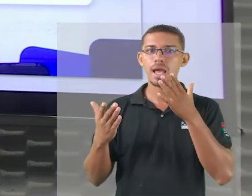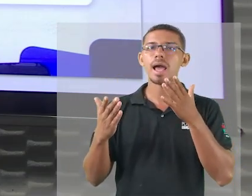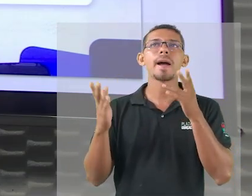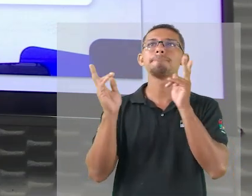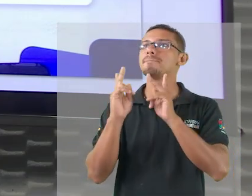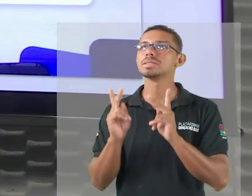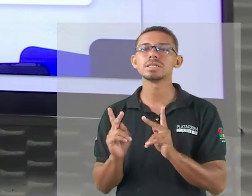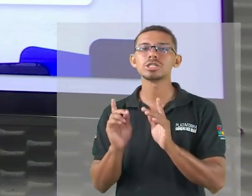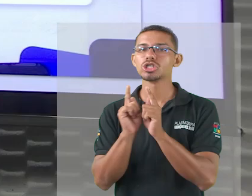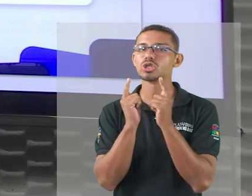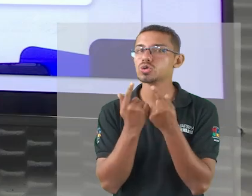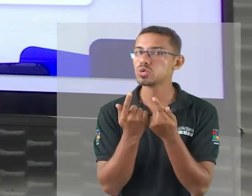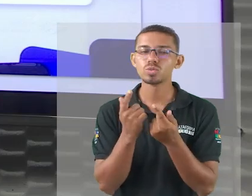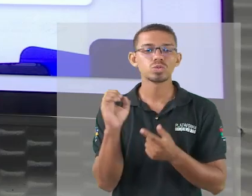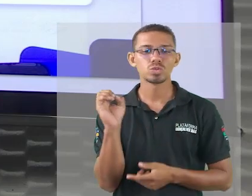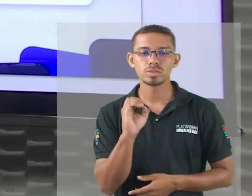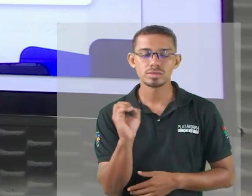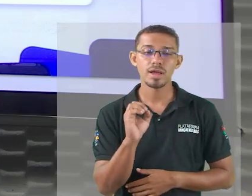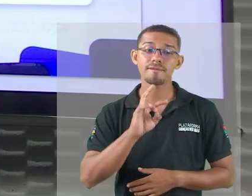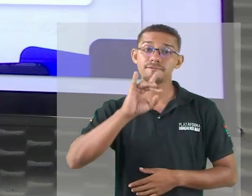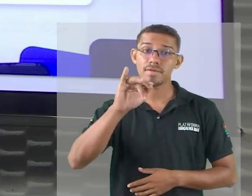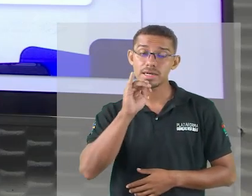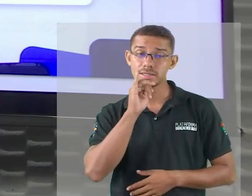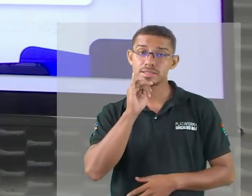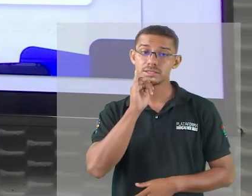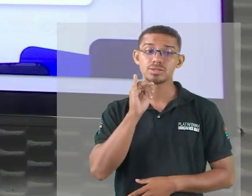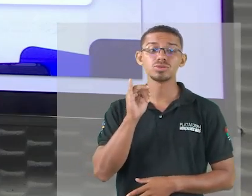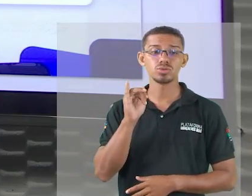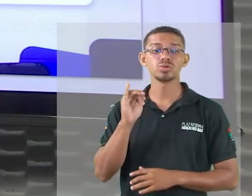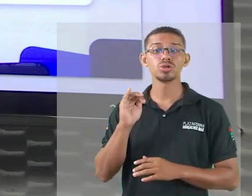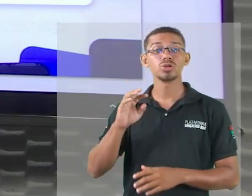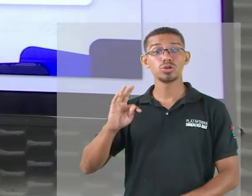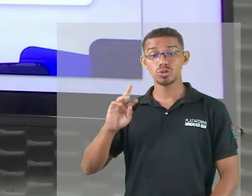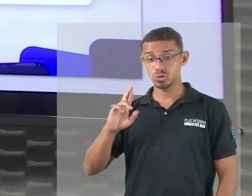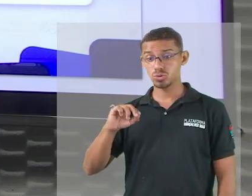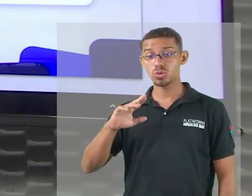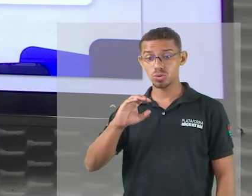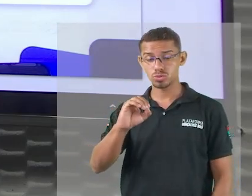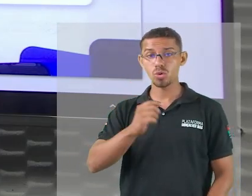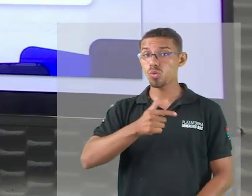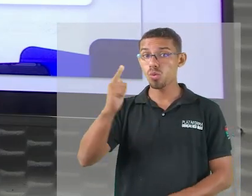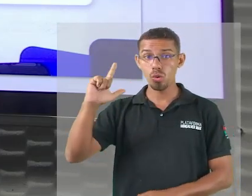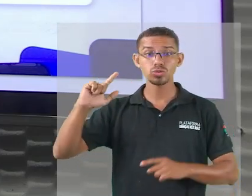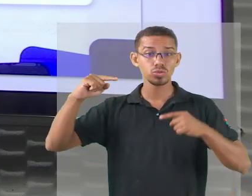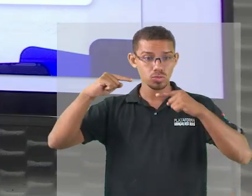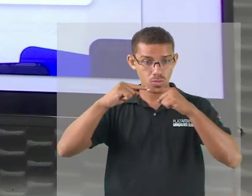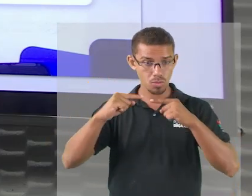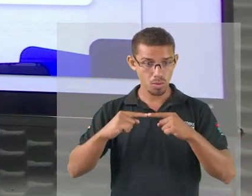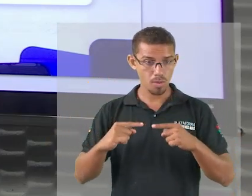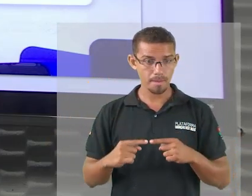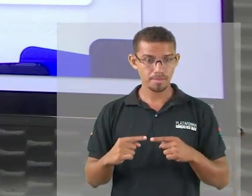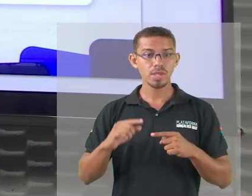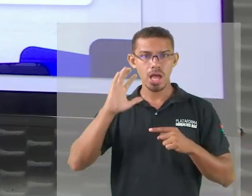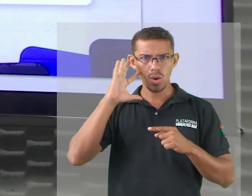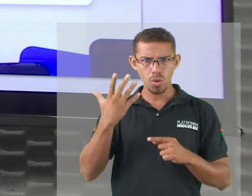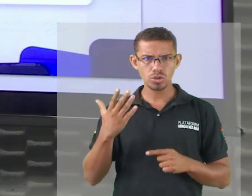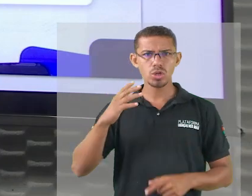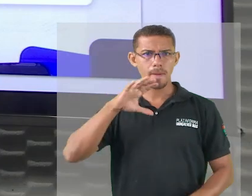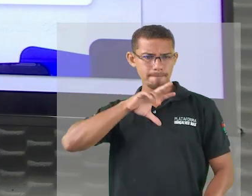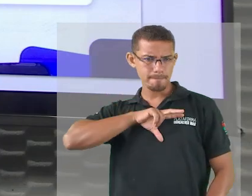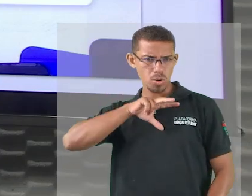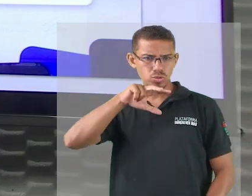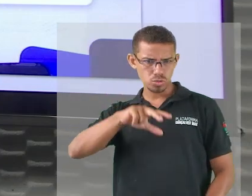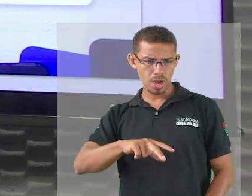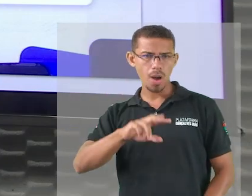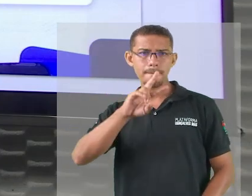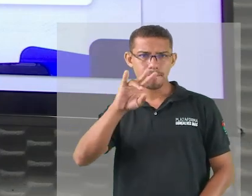apaziguar esses grupos e ele então vai abdicar do trono. Também tem um outro momento que ocorre em Portugal, ele